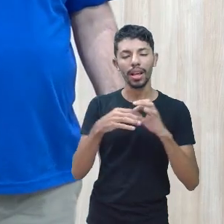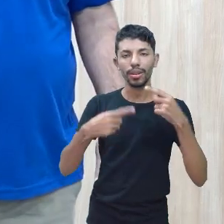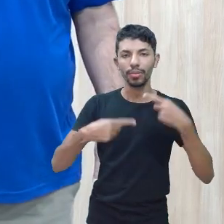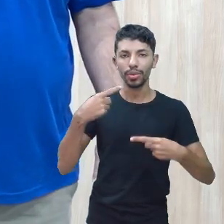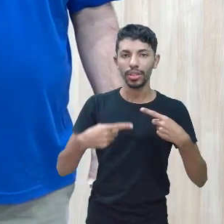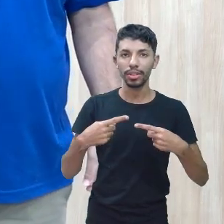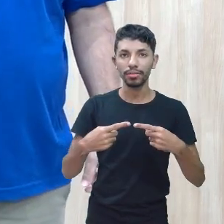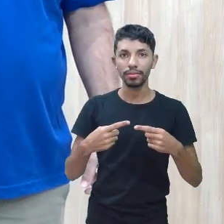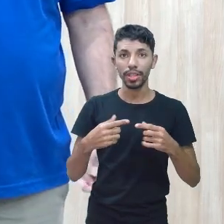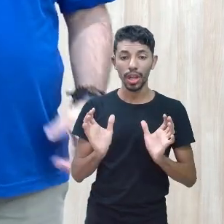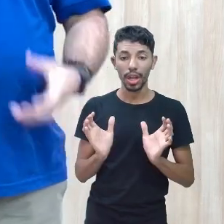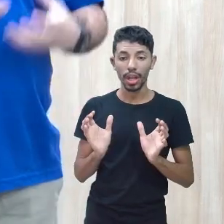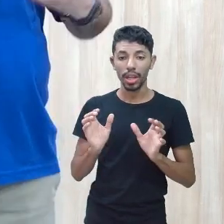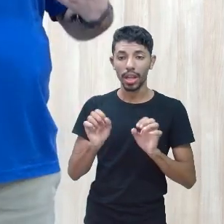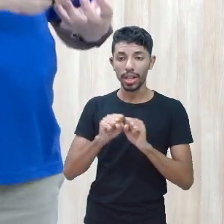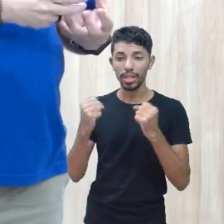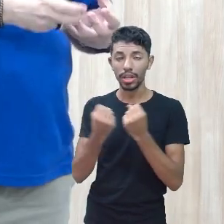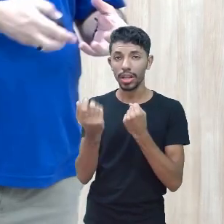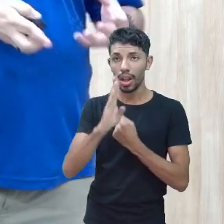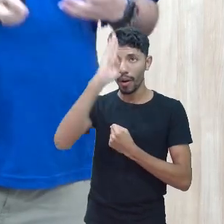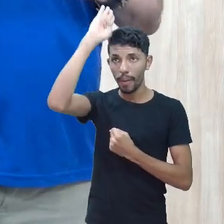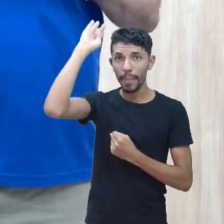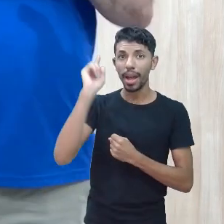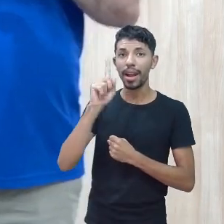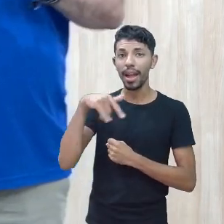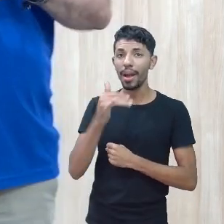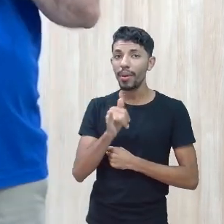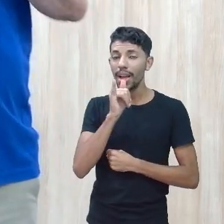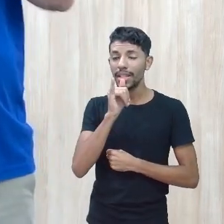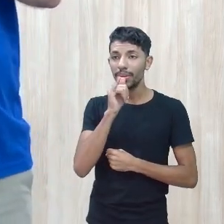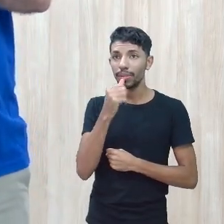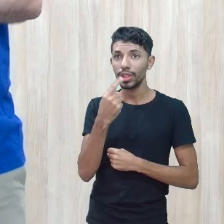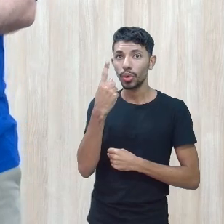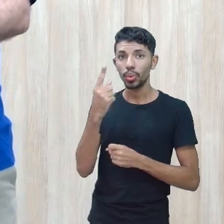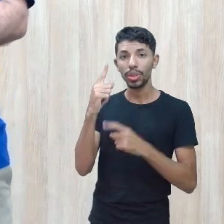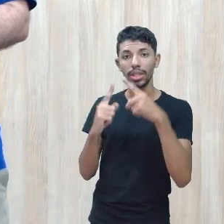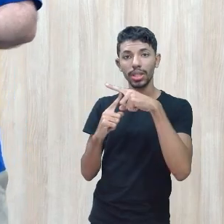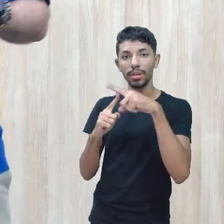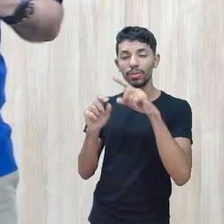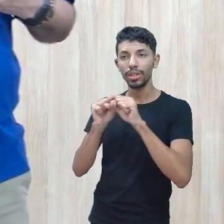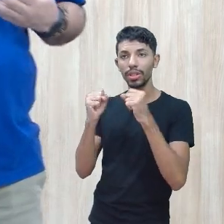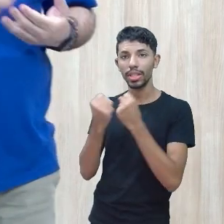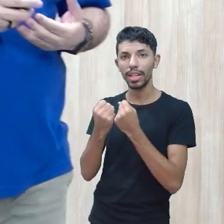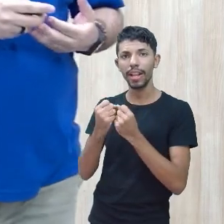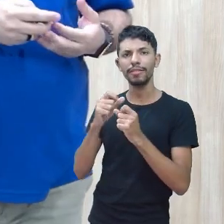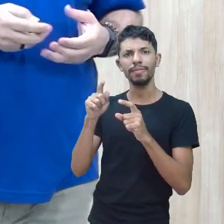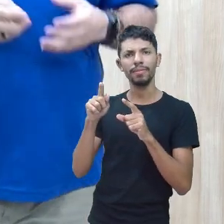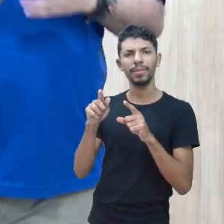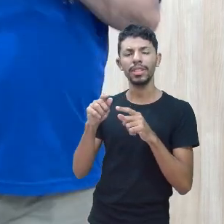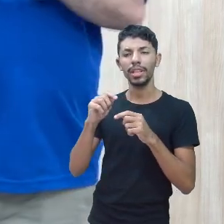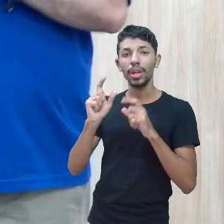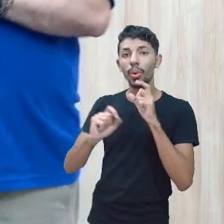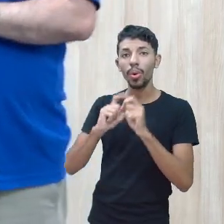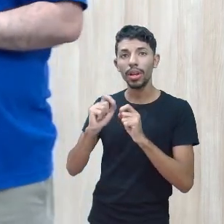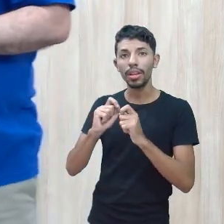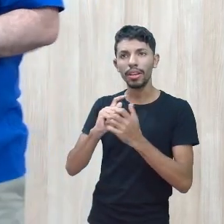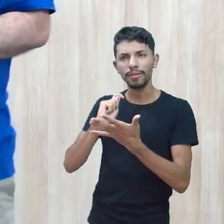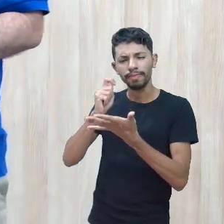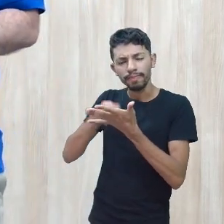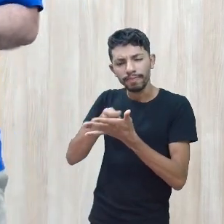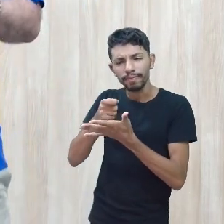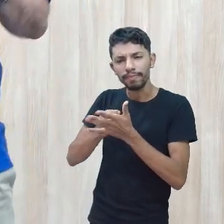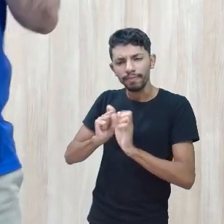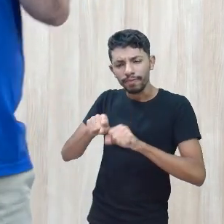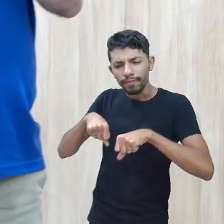uma civilização da antiguidade que muito se dedicou à vida política. Para vocês terem uma